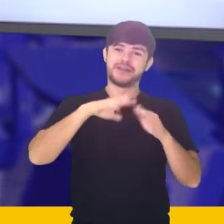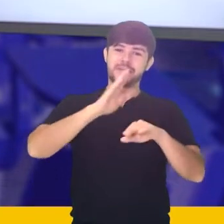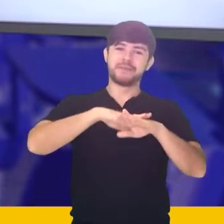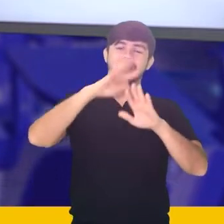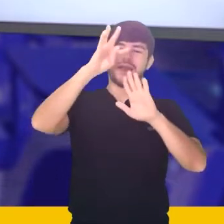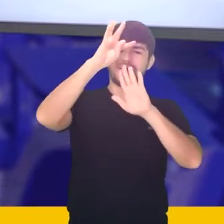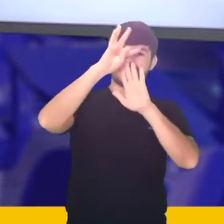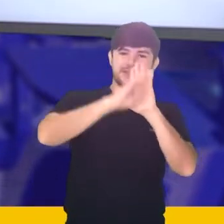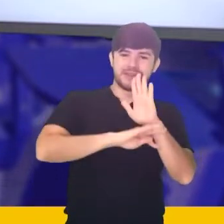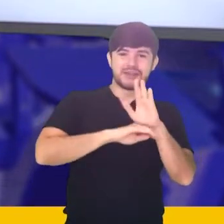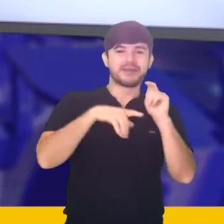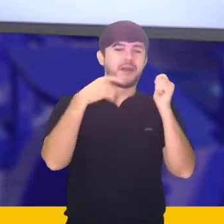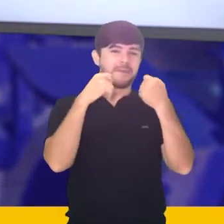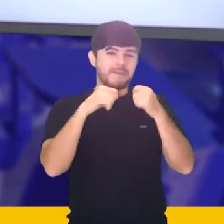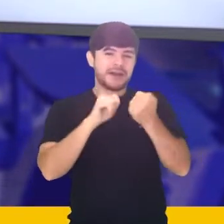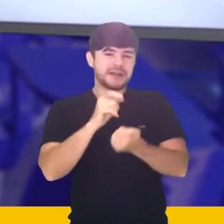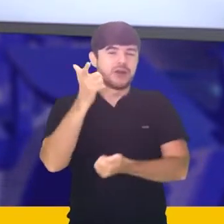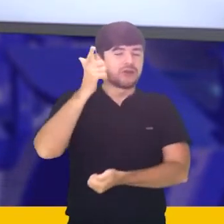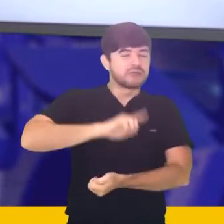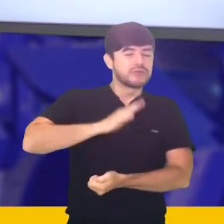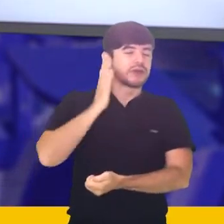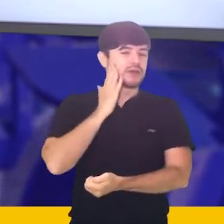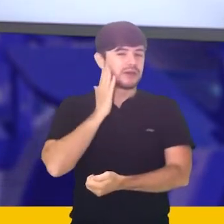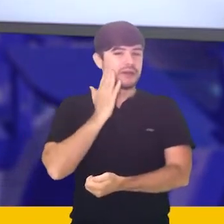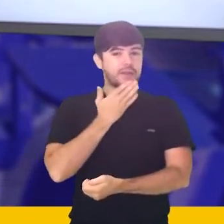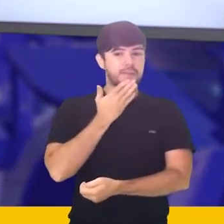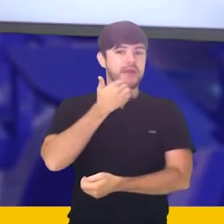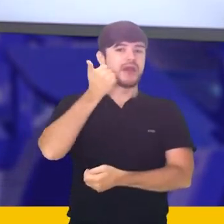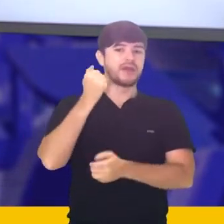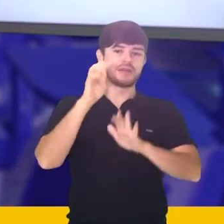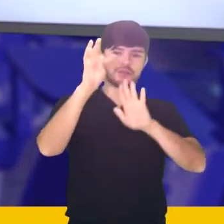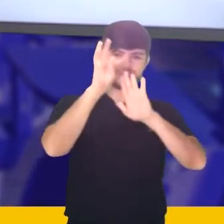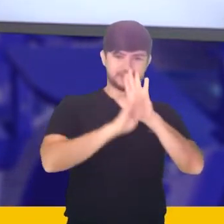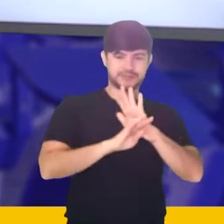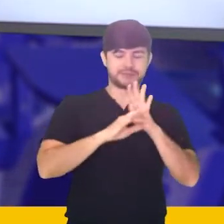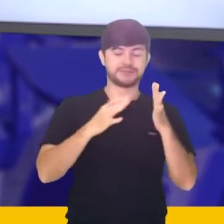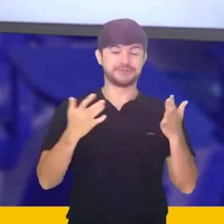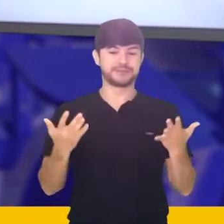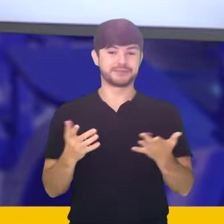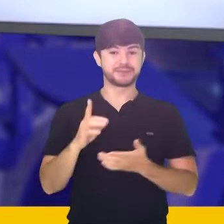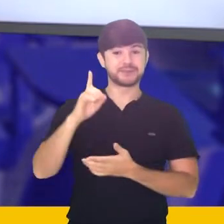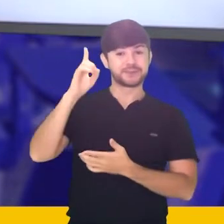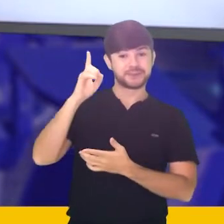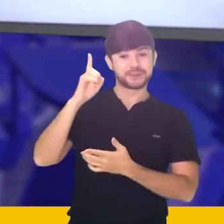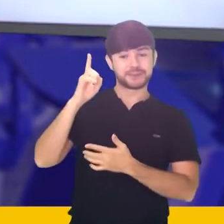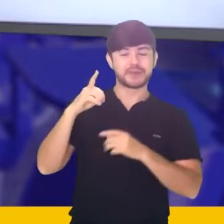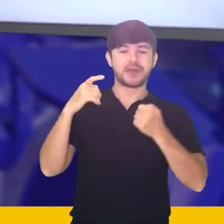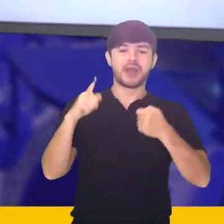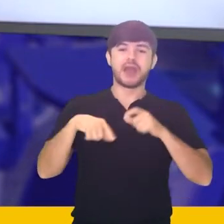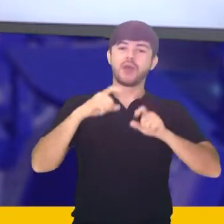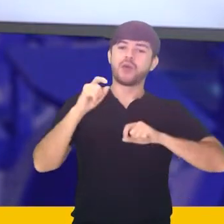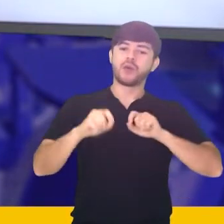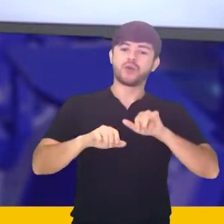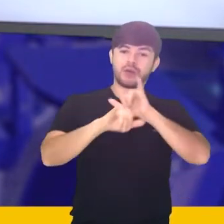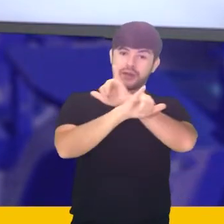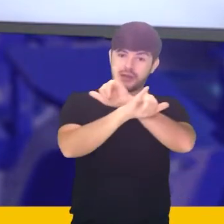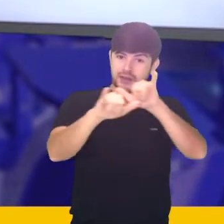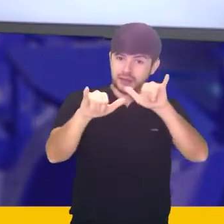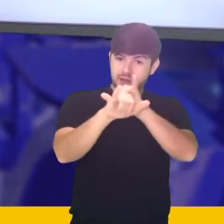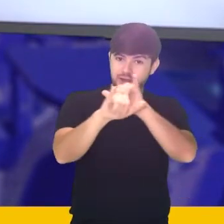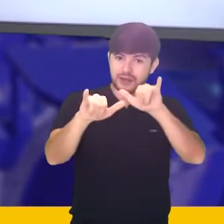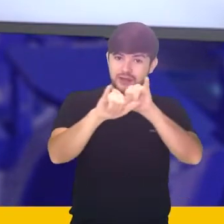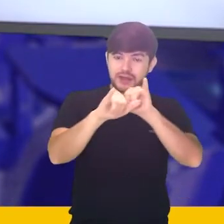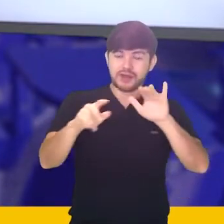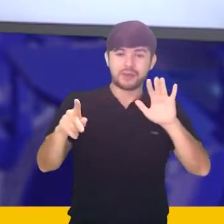gente vai interpretar esse primeiro texto, tá? Esse texto inicial, ele é uma notícia, né, que foi vinculada